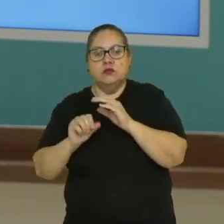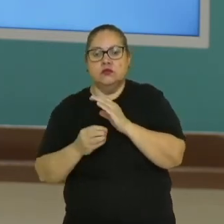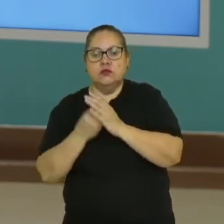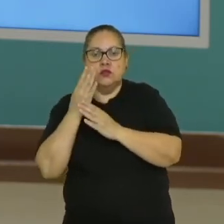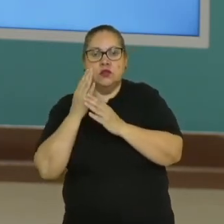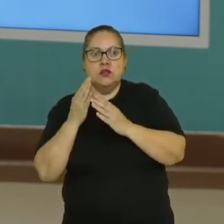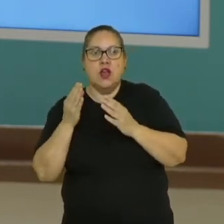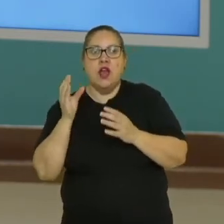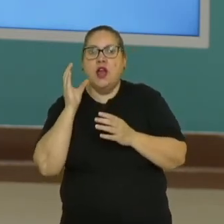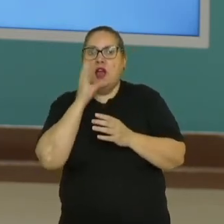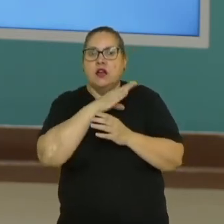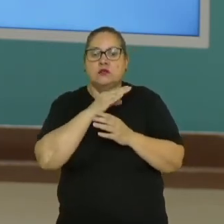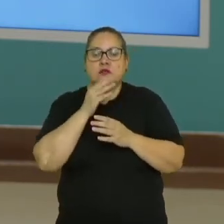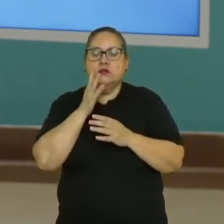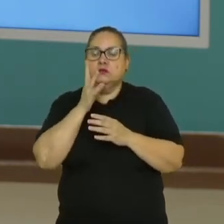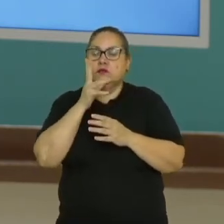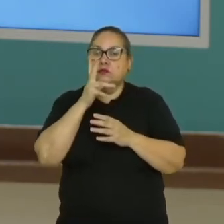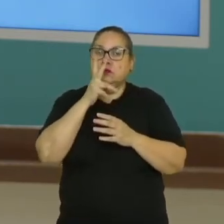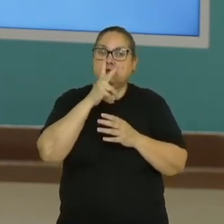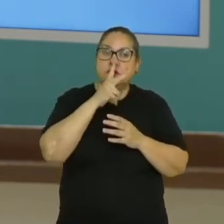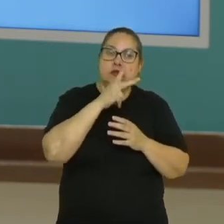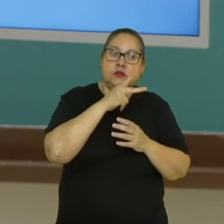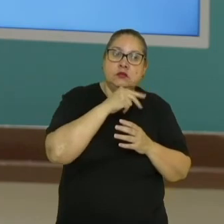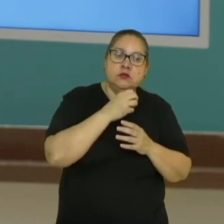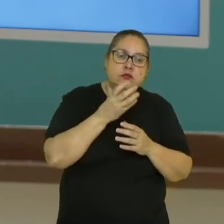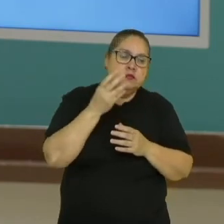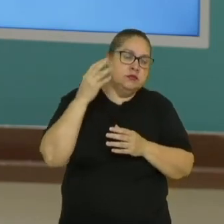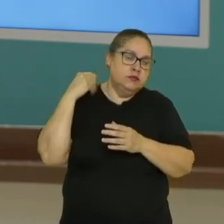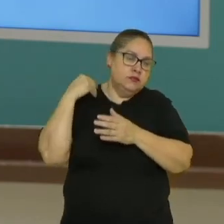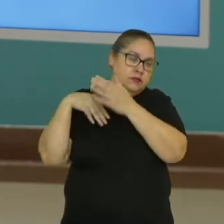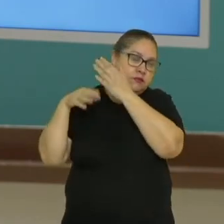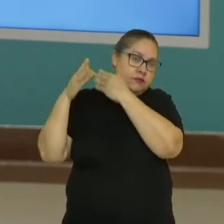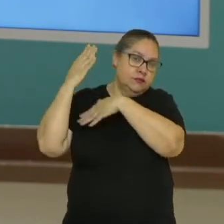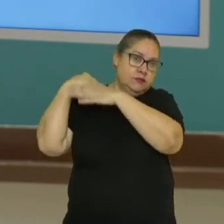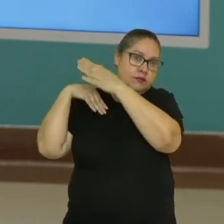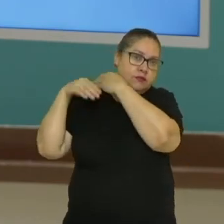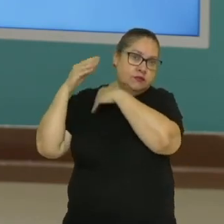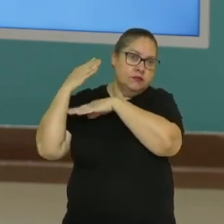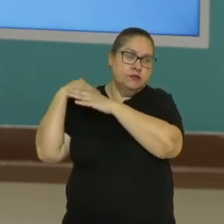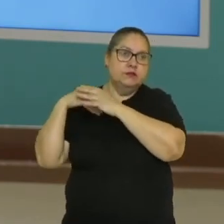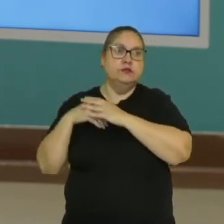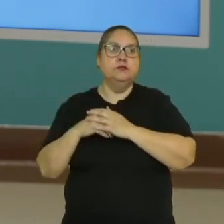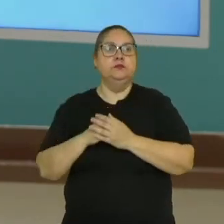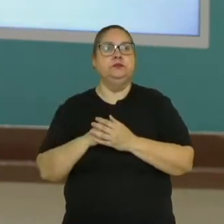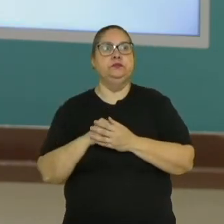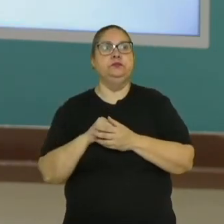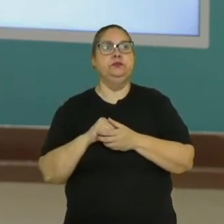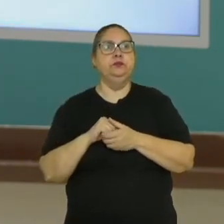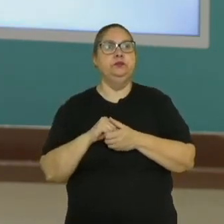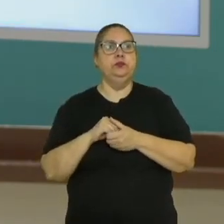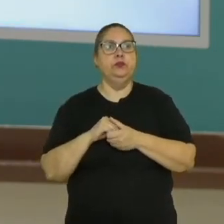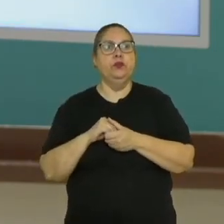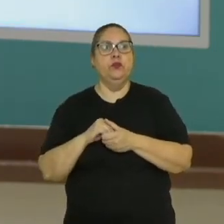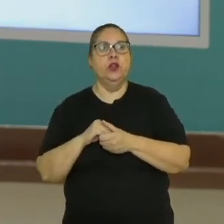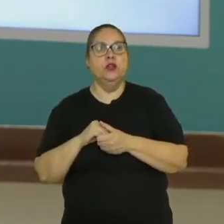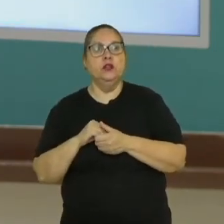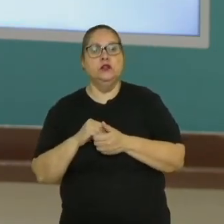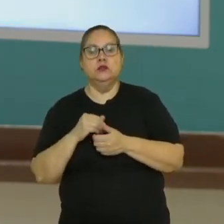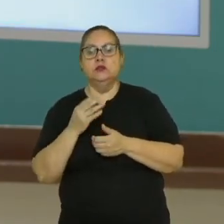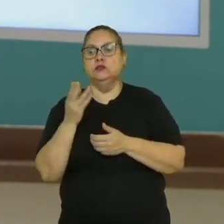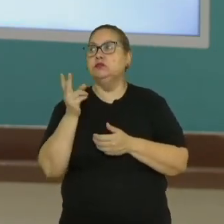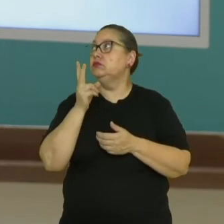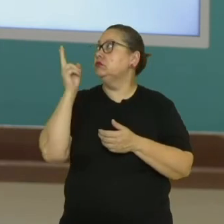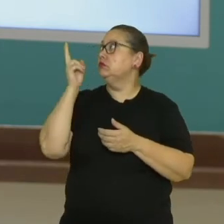para a noite, lentamente, milhões e milhões de anos. E aqui a gente tem um